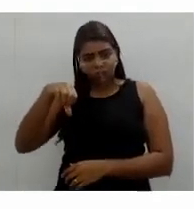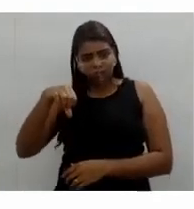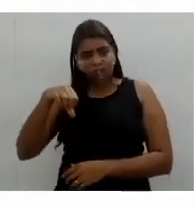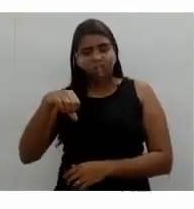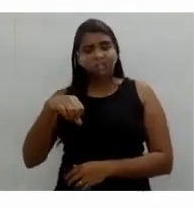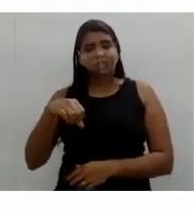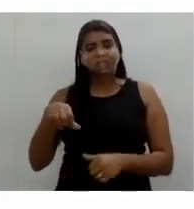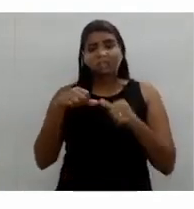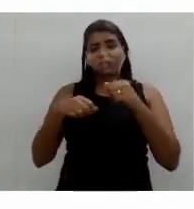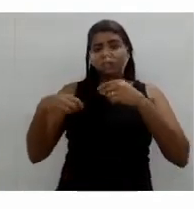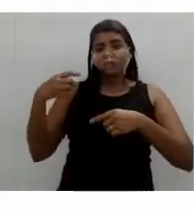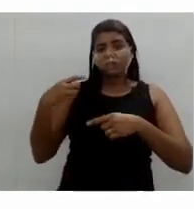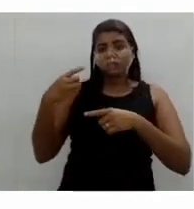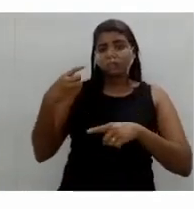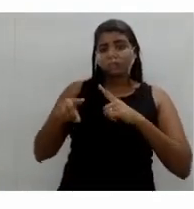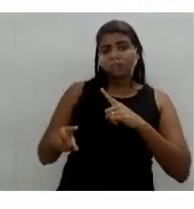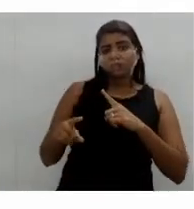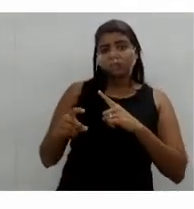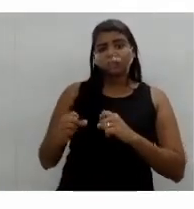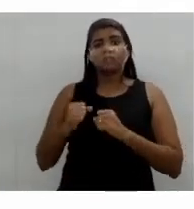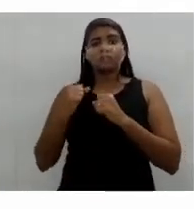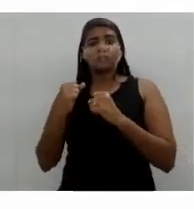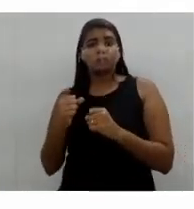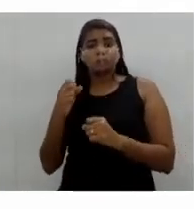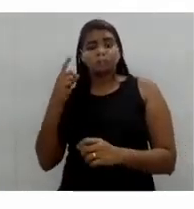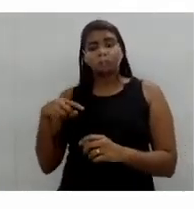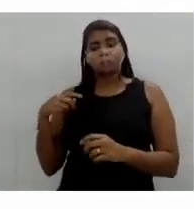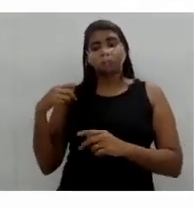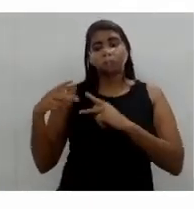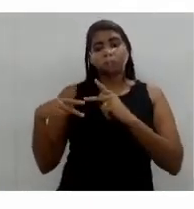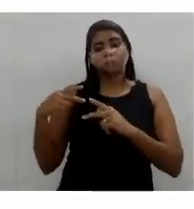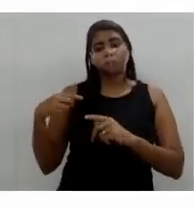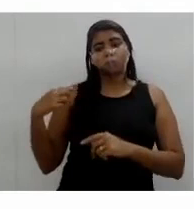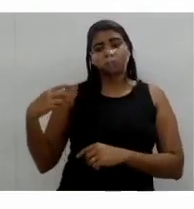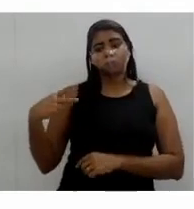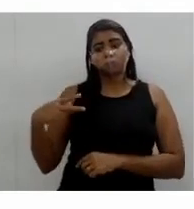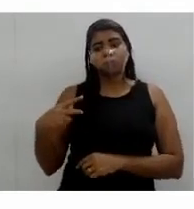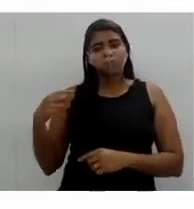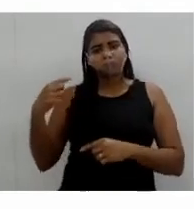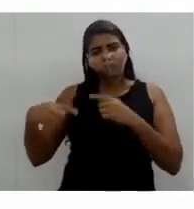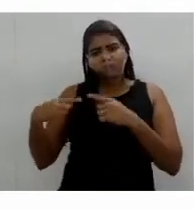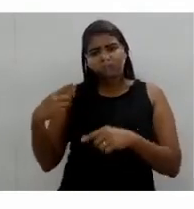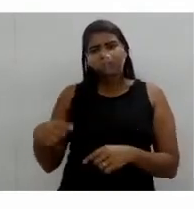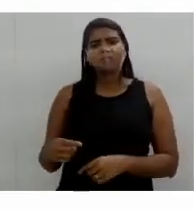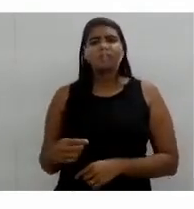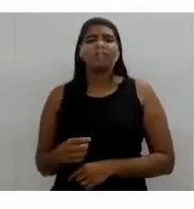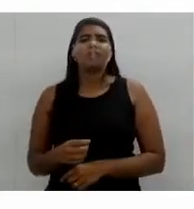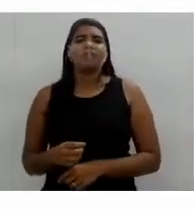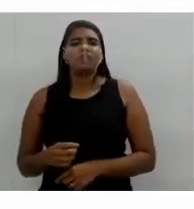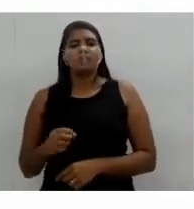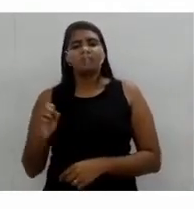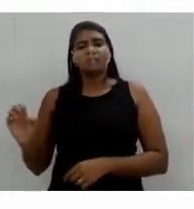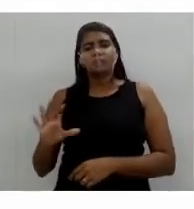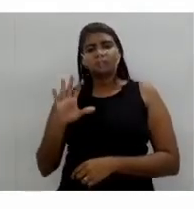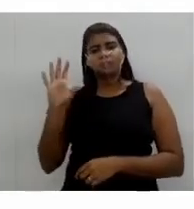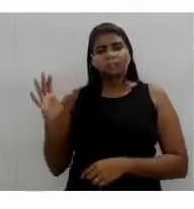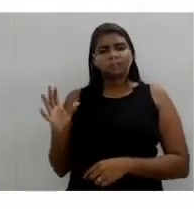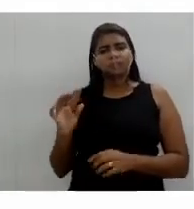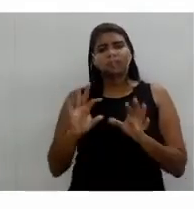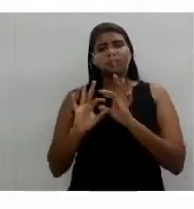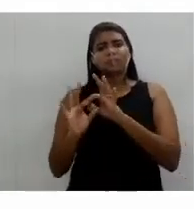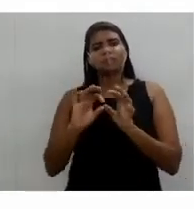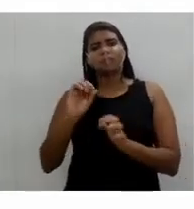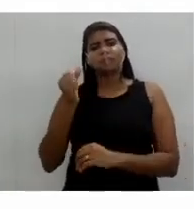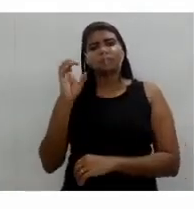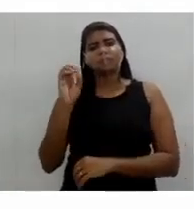uma disputa de poderes políticos entre Estados Unidos e União Soviética. Então, naquela